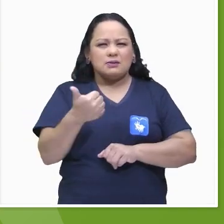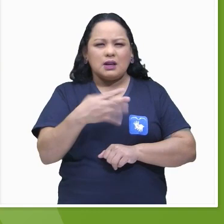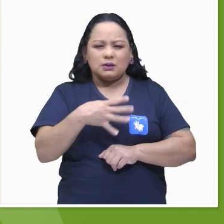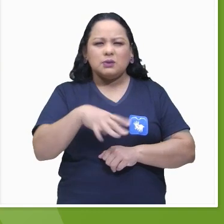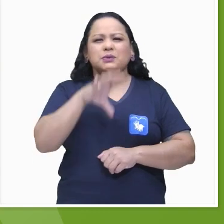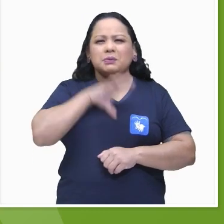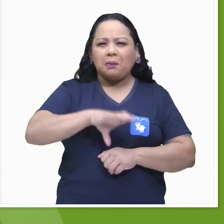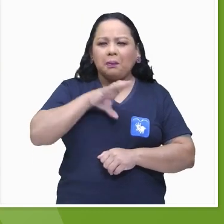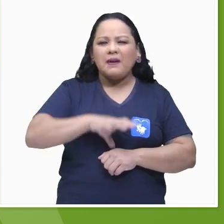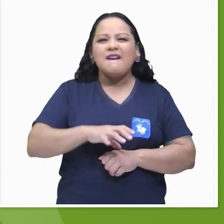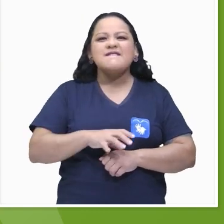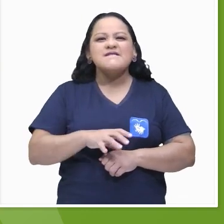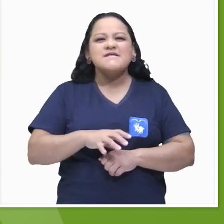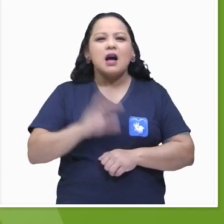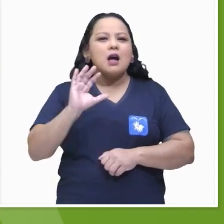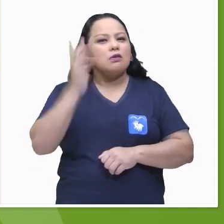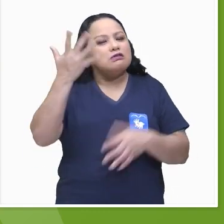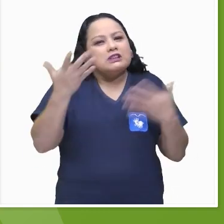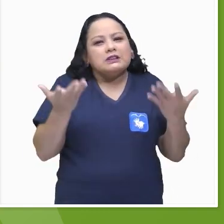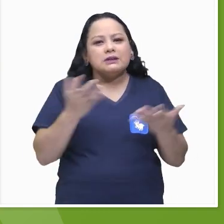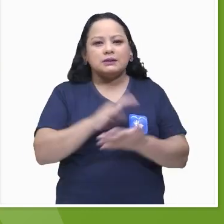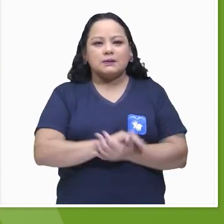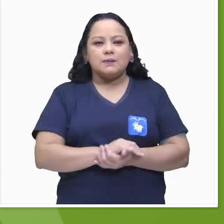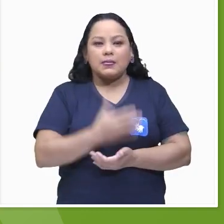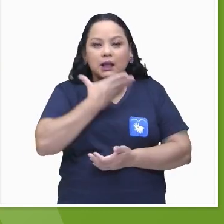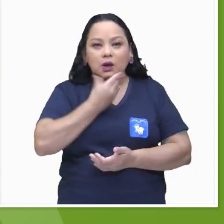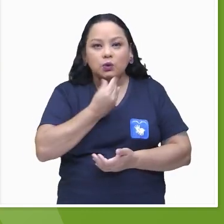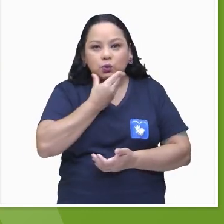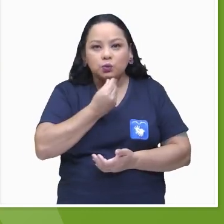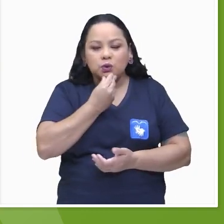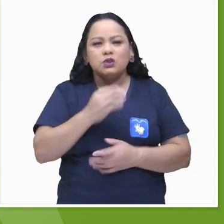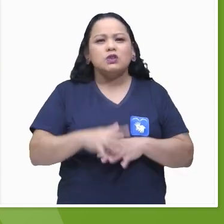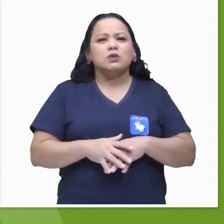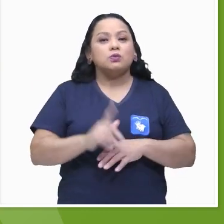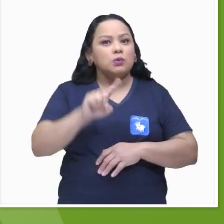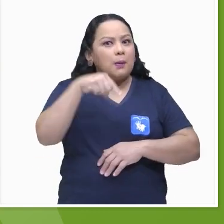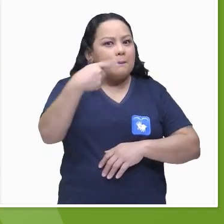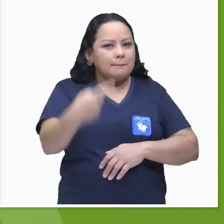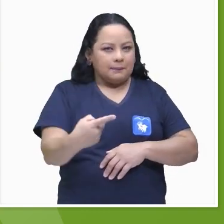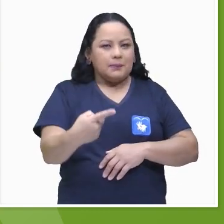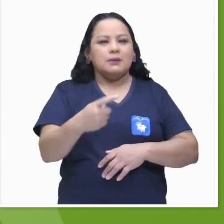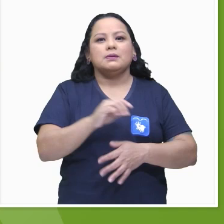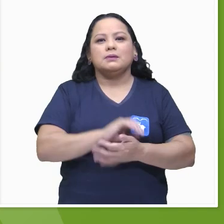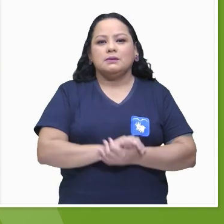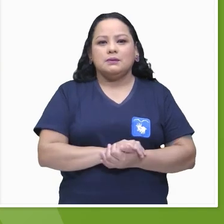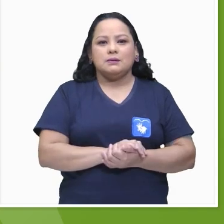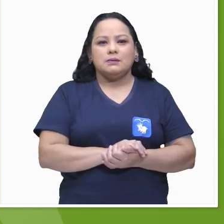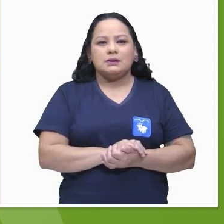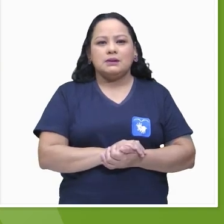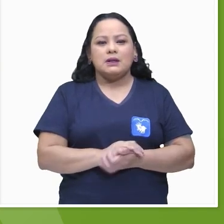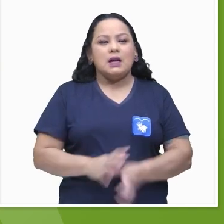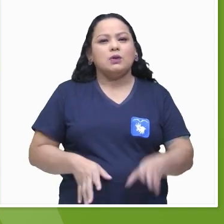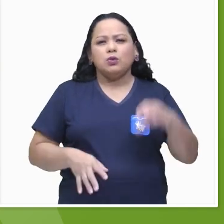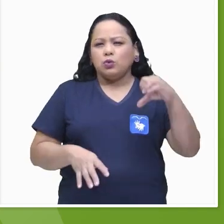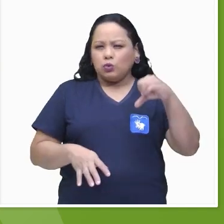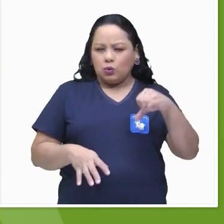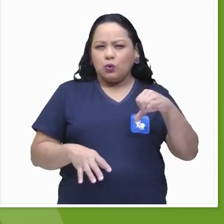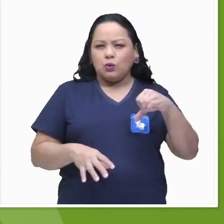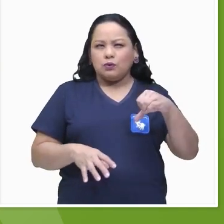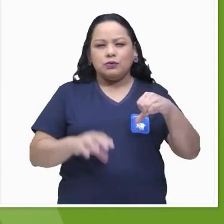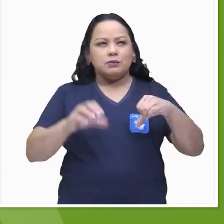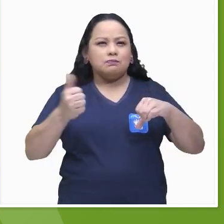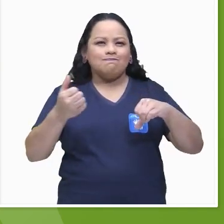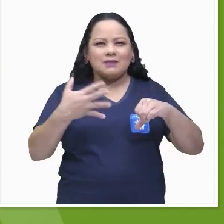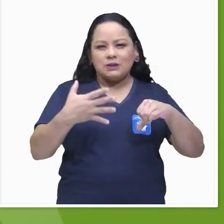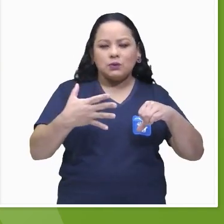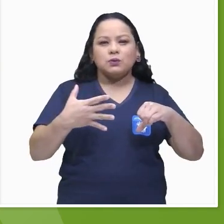normal também, tá? E nos meninos acontece um pouquinho depois, que é entre os 9 e 14